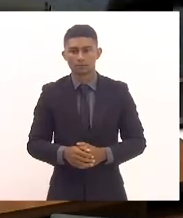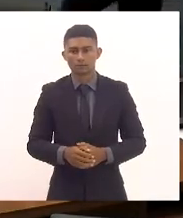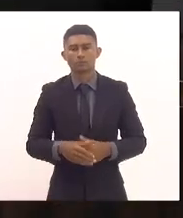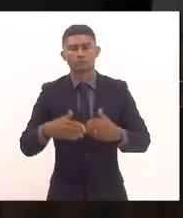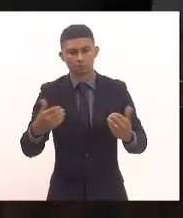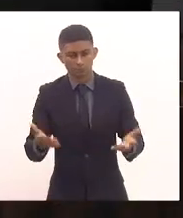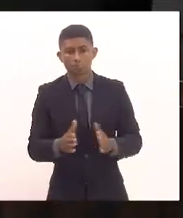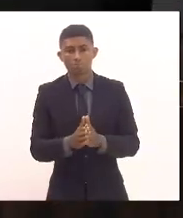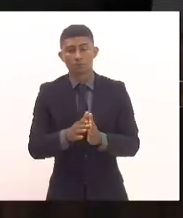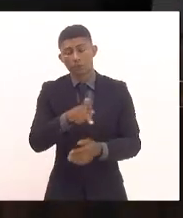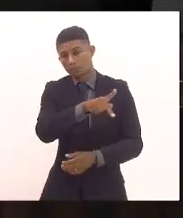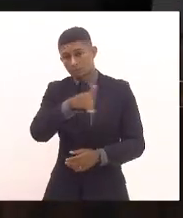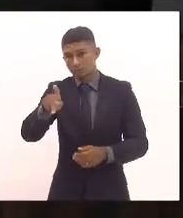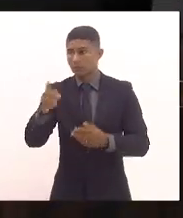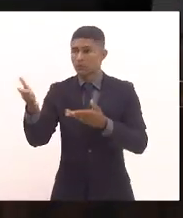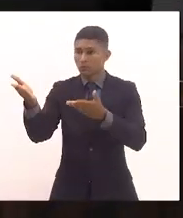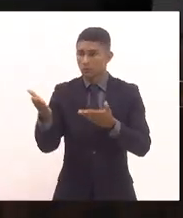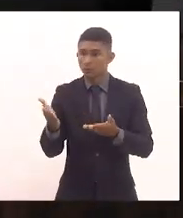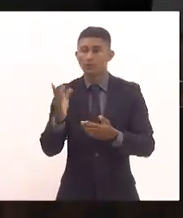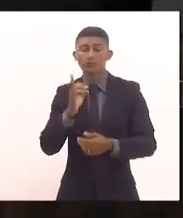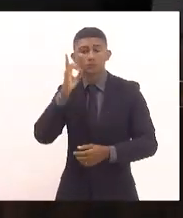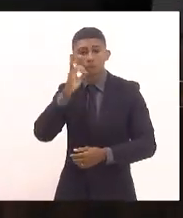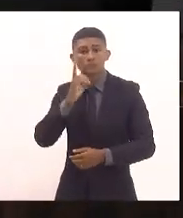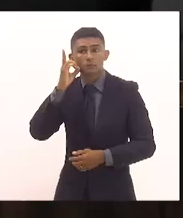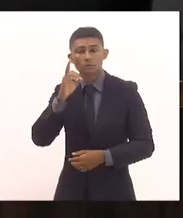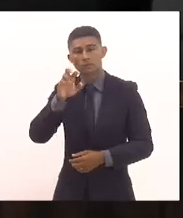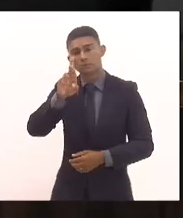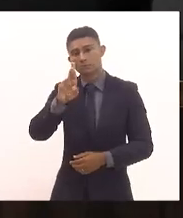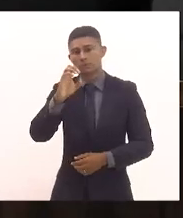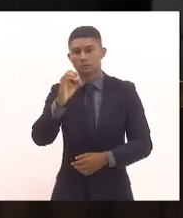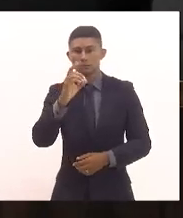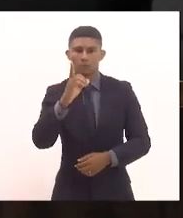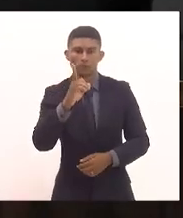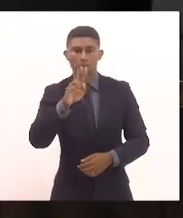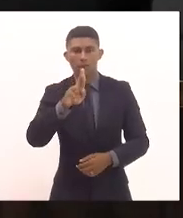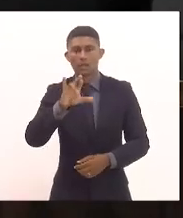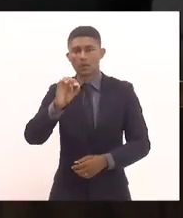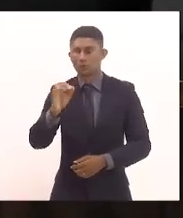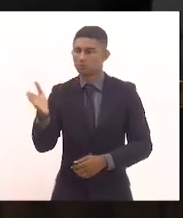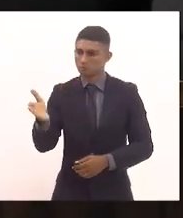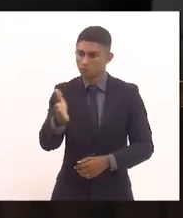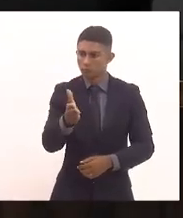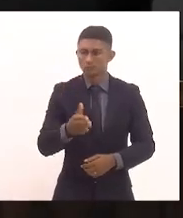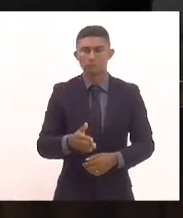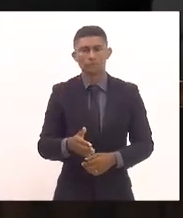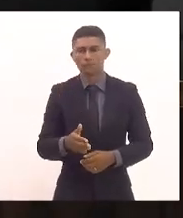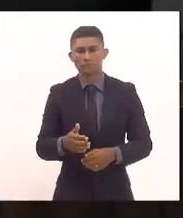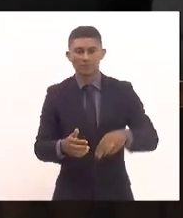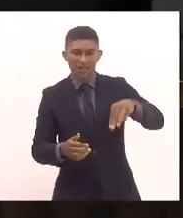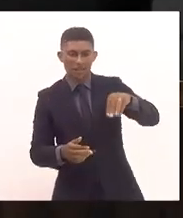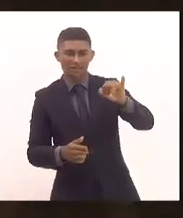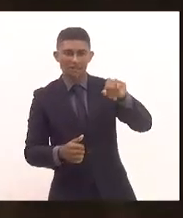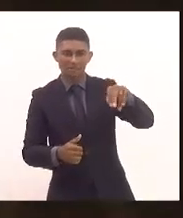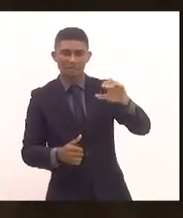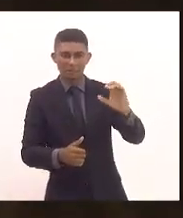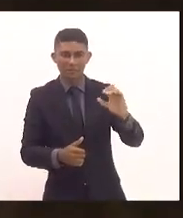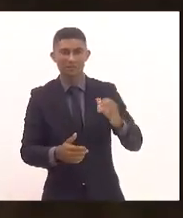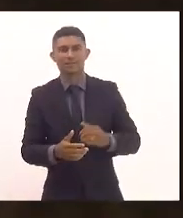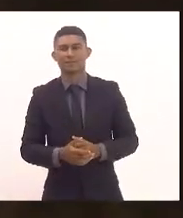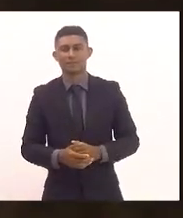Presidência, convida o deputado Rodrigo Amorim. Carlos Mink. Senhor